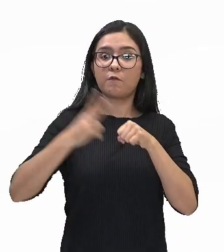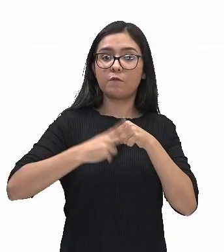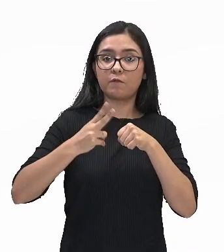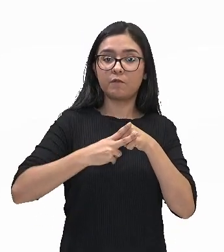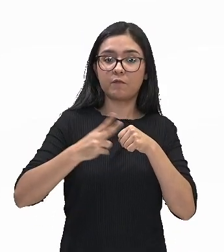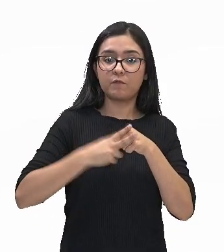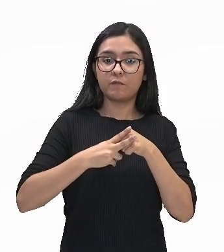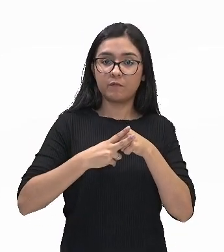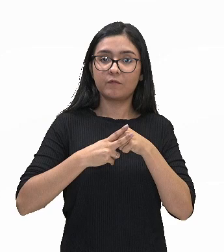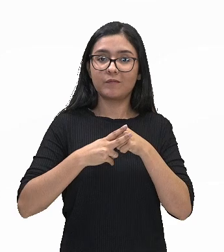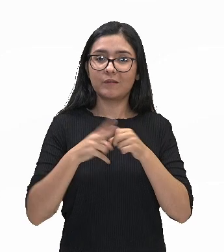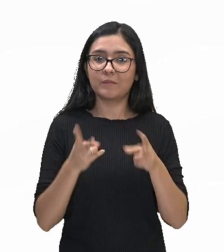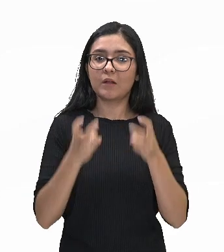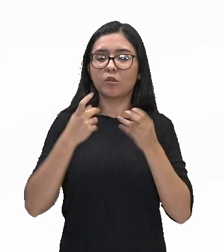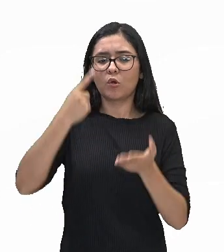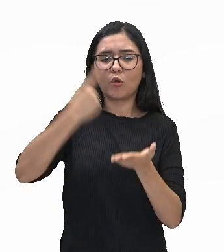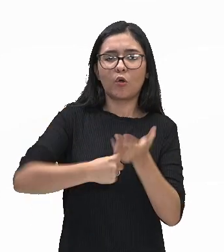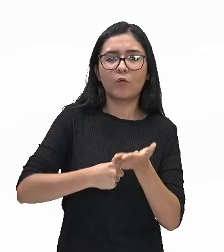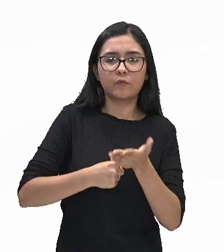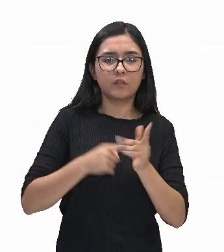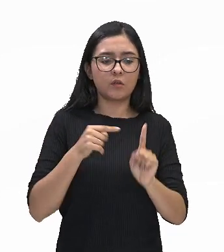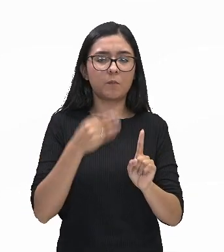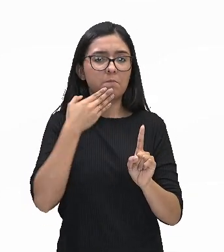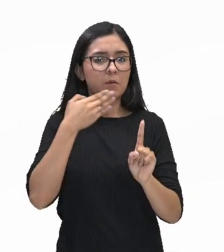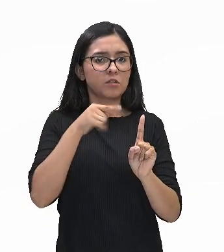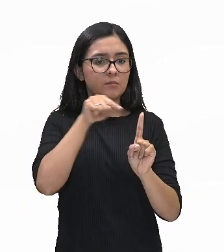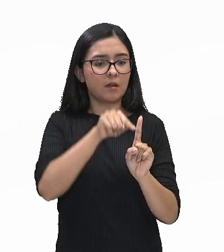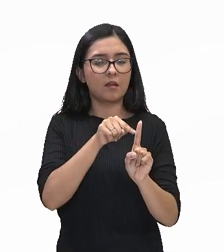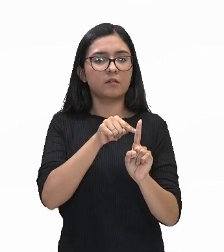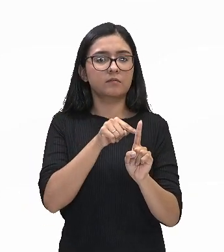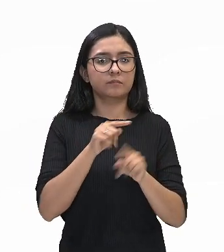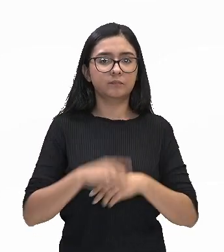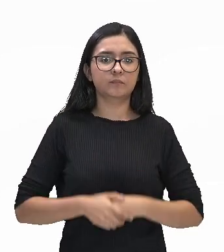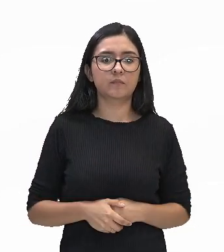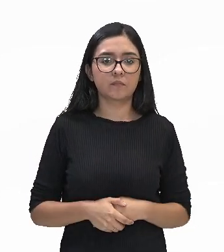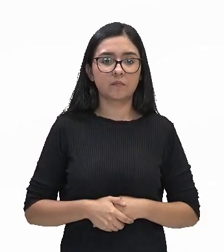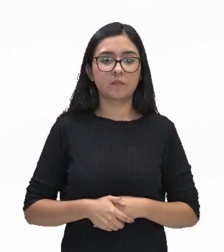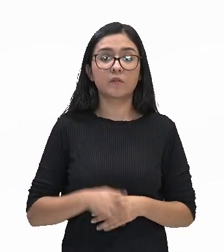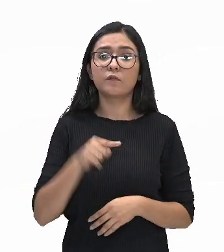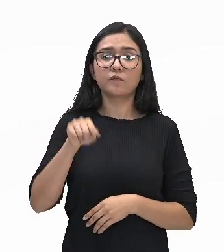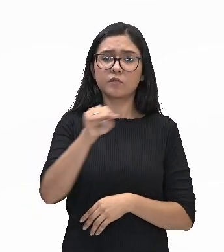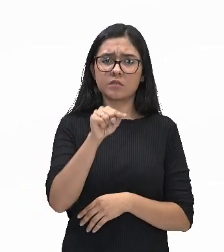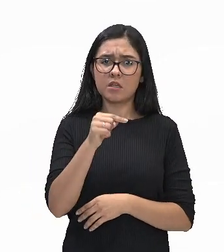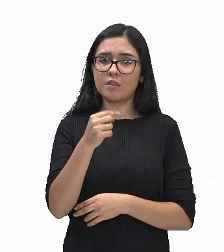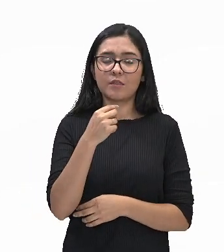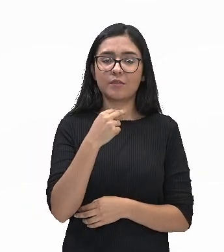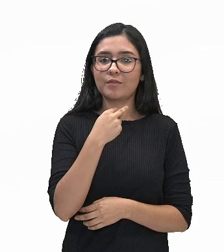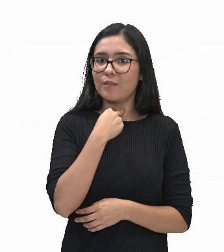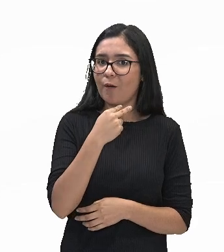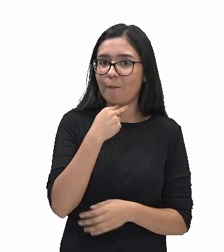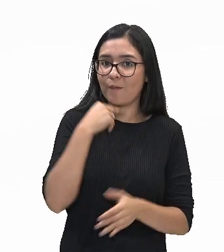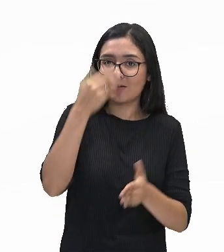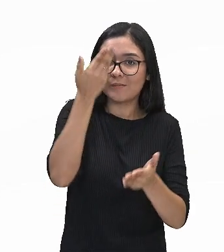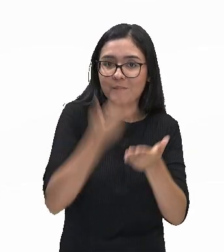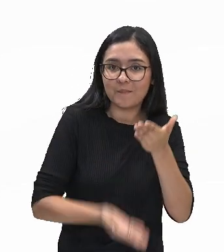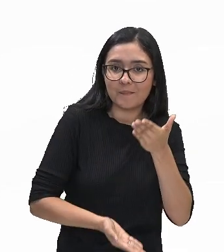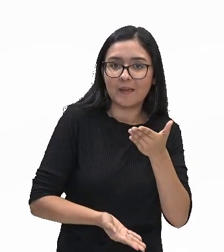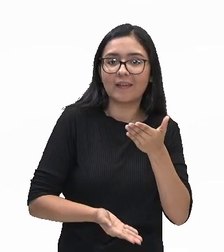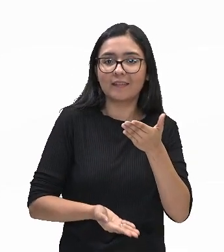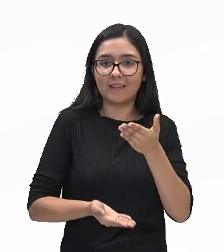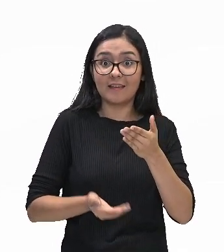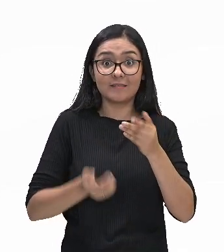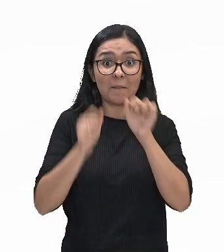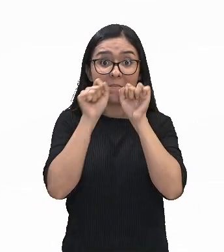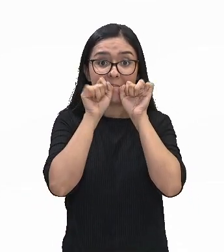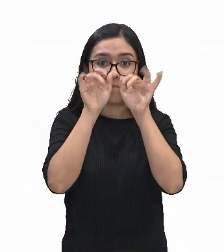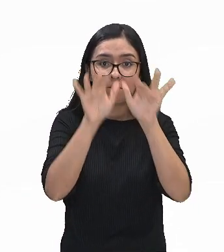fazendo um convite, um pedido. Você não pode ficar fora dessa grande bênção.